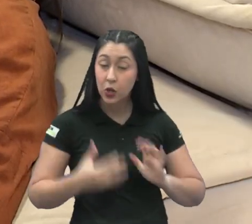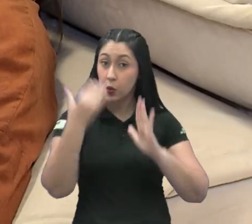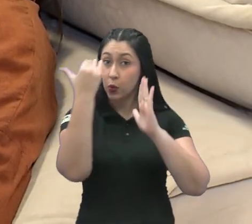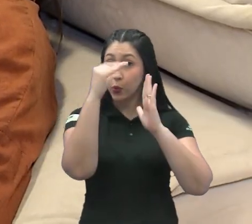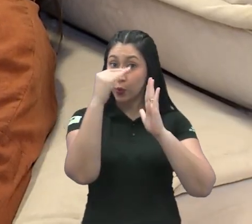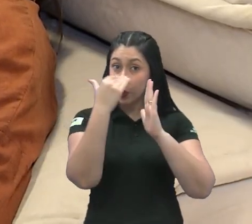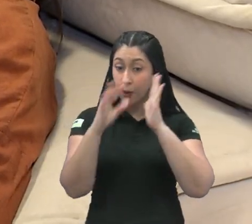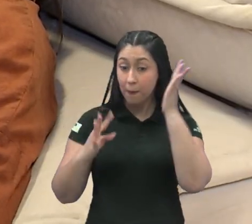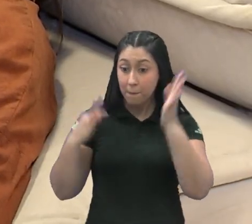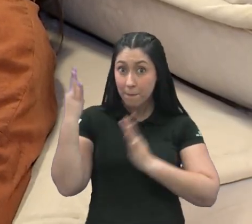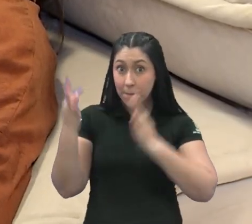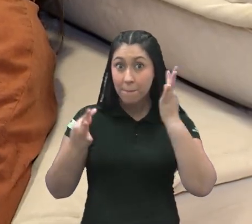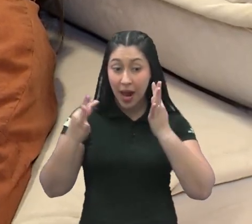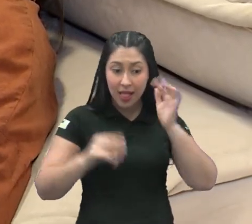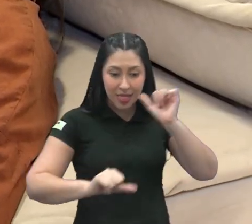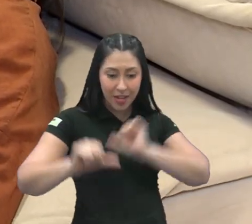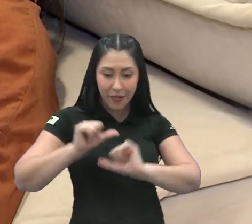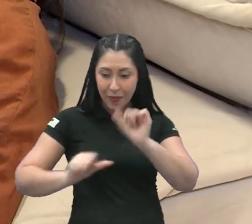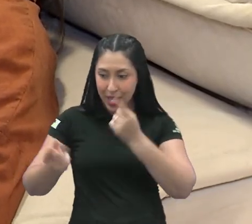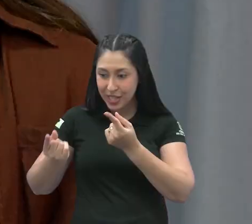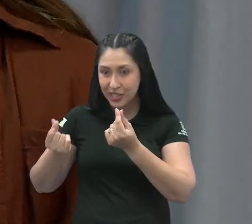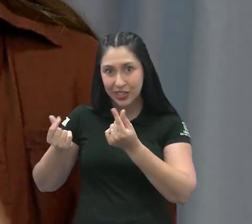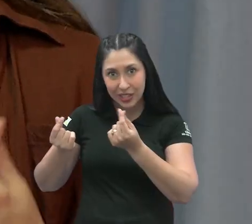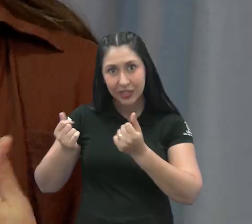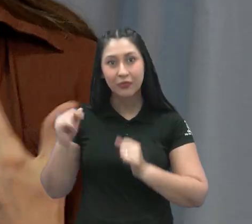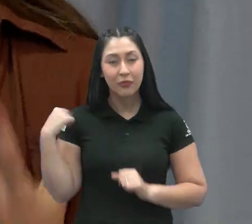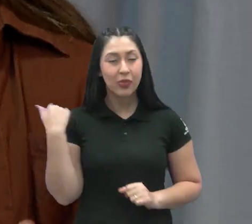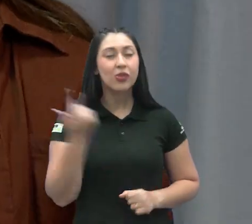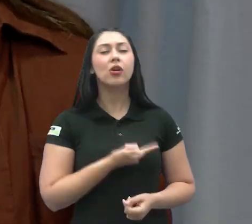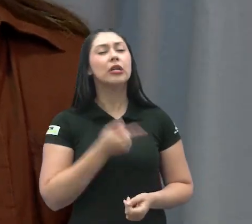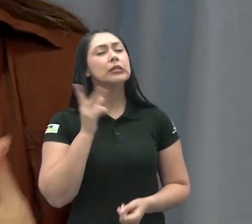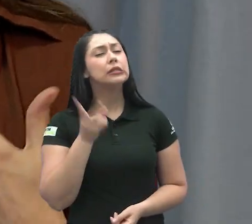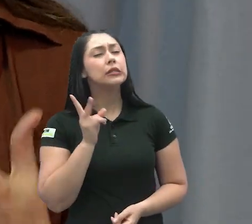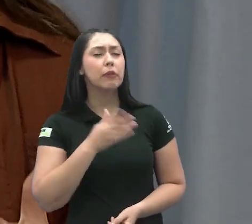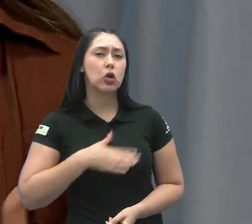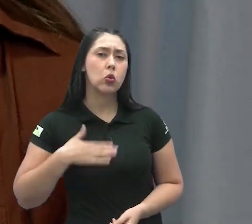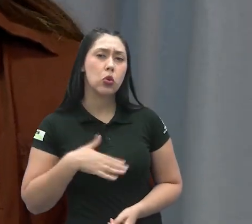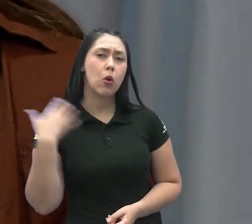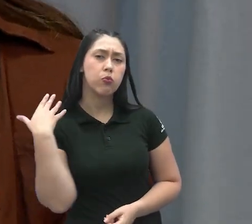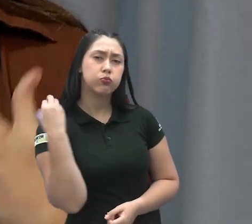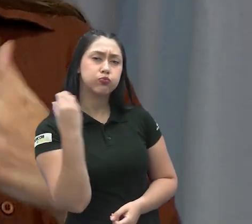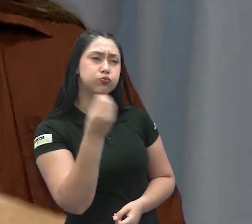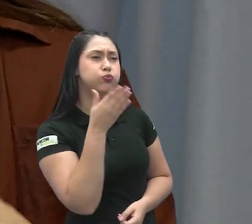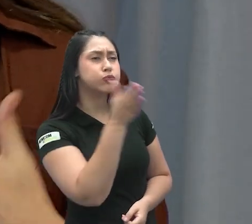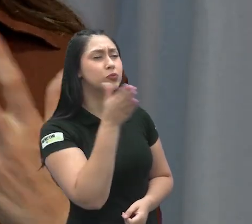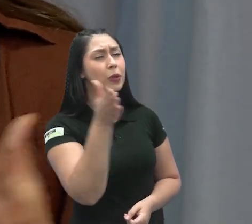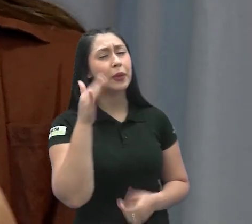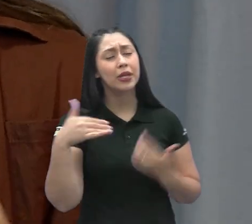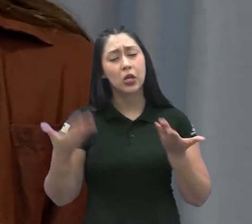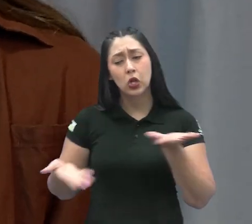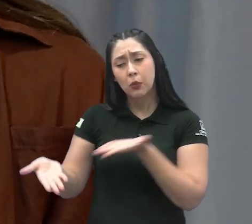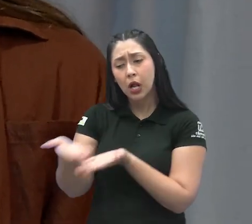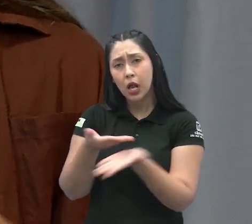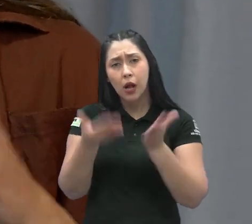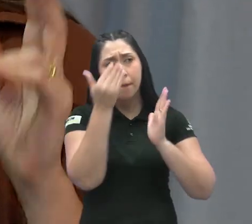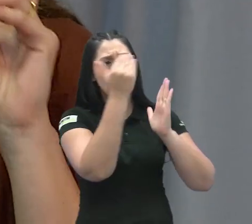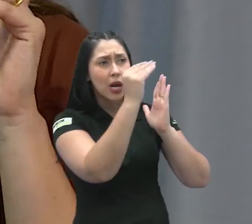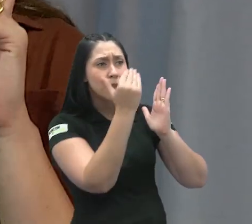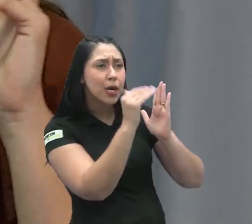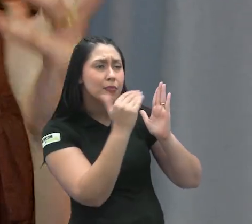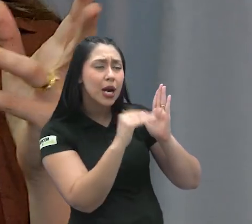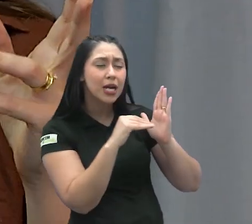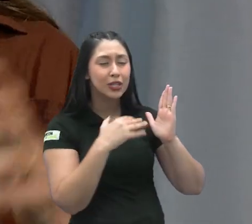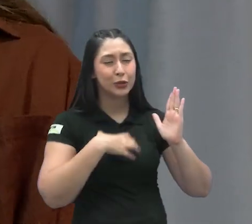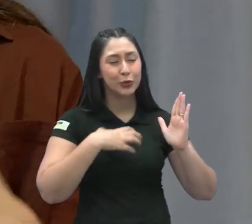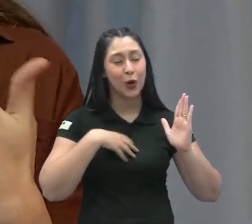conteúdos turísticos começaram a gerar lucro. Nós viajamos bastante, sempre gostamos muito, e aí compartilhando um pouquinho, né, de uma forma